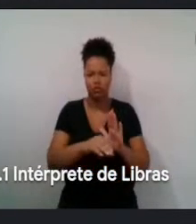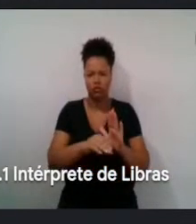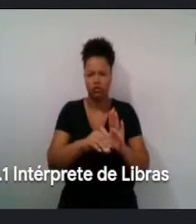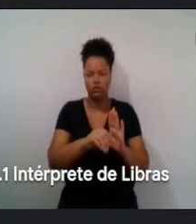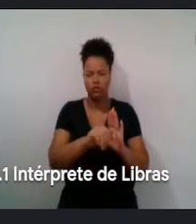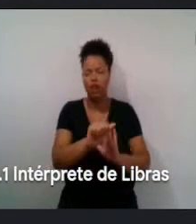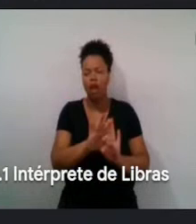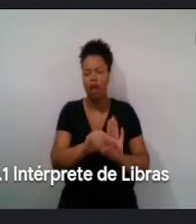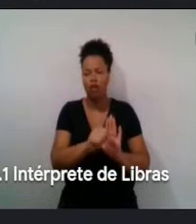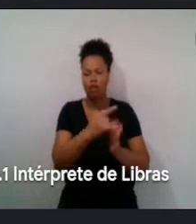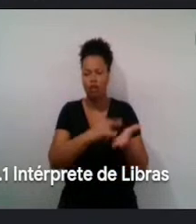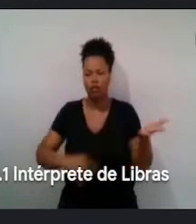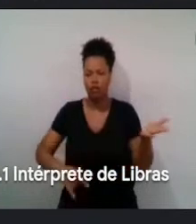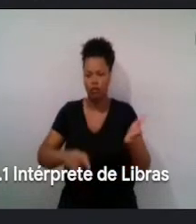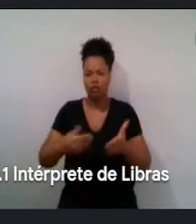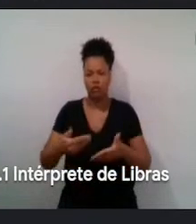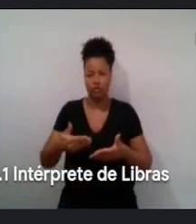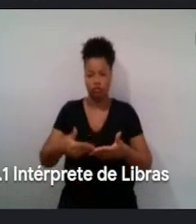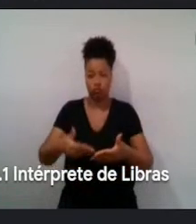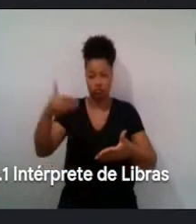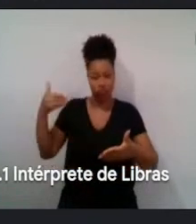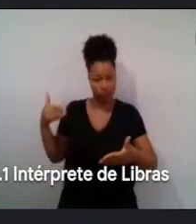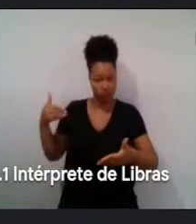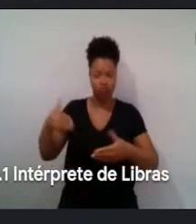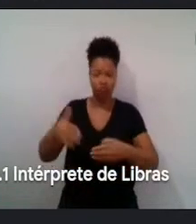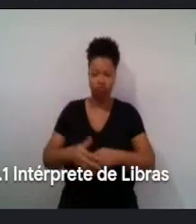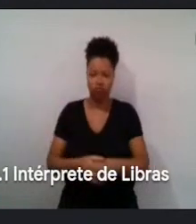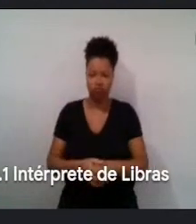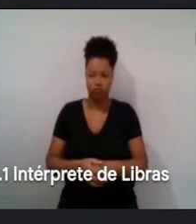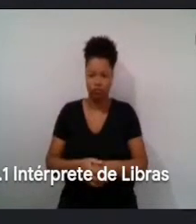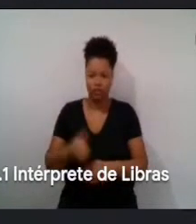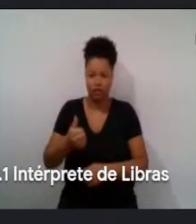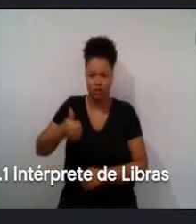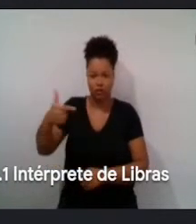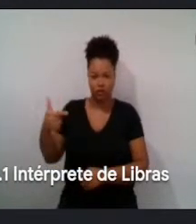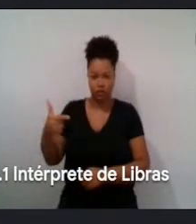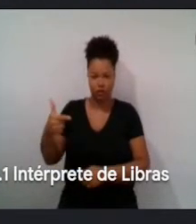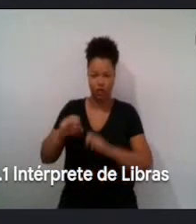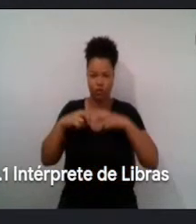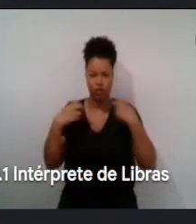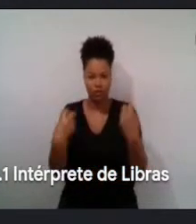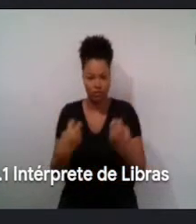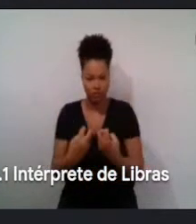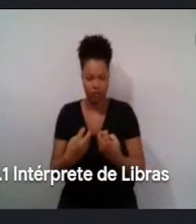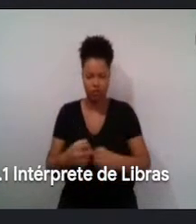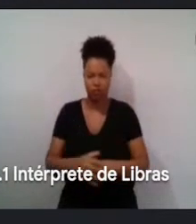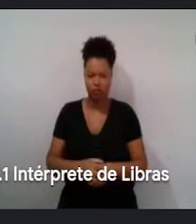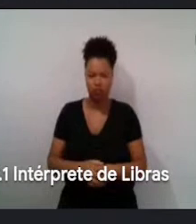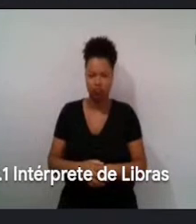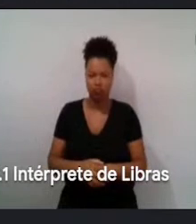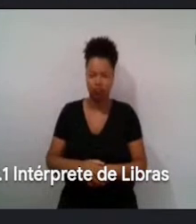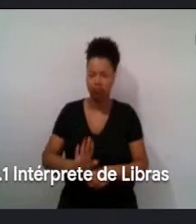em relação à ata da sessão anterior, da 12ª sessão.